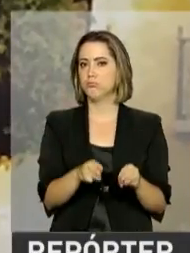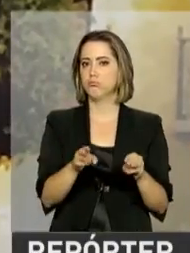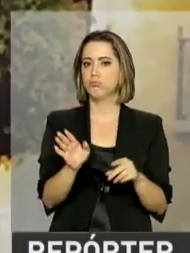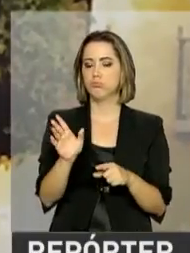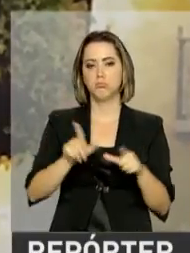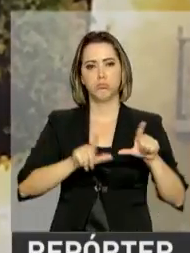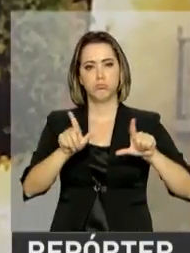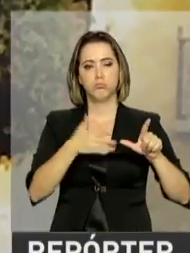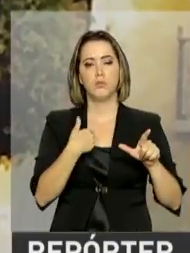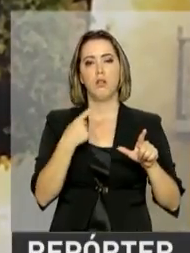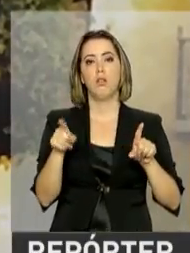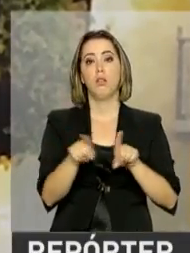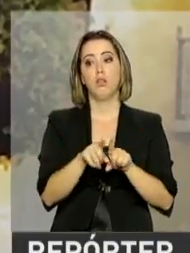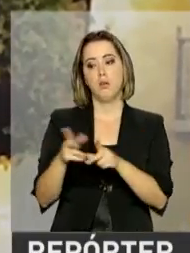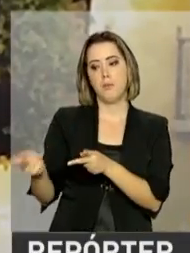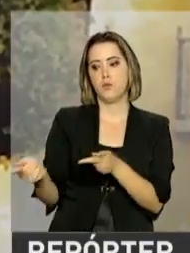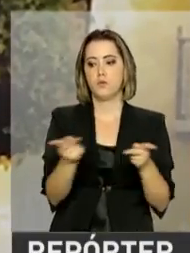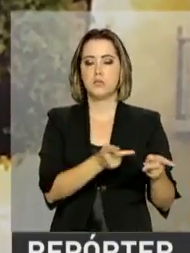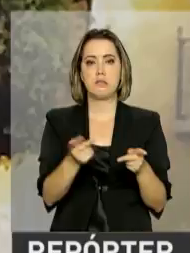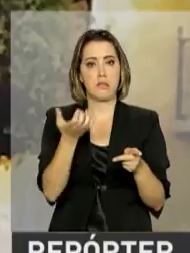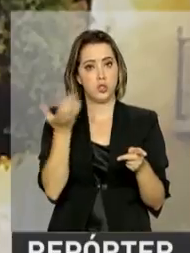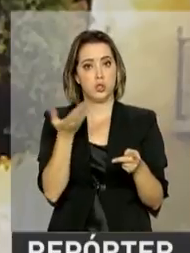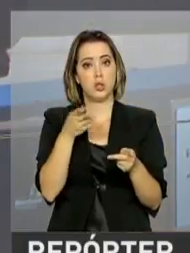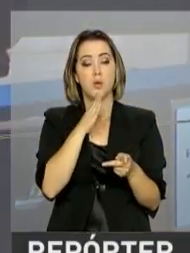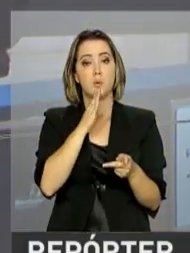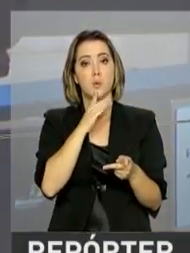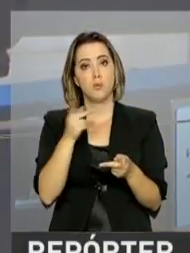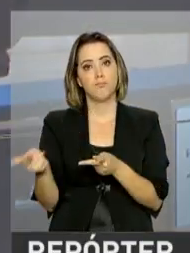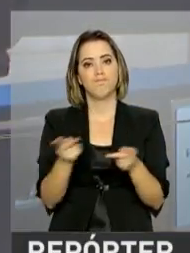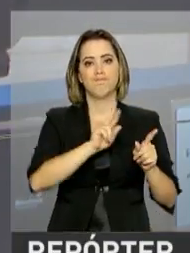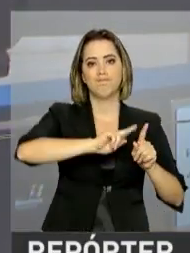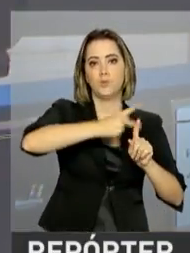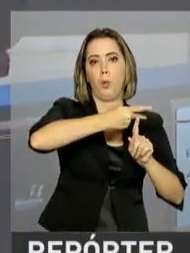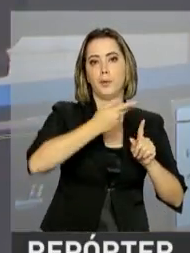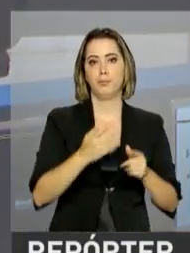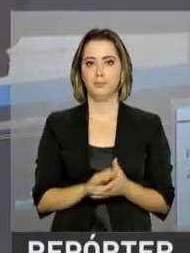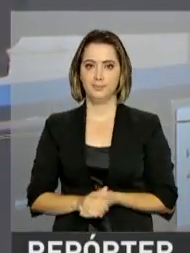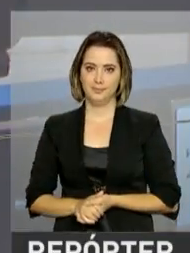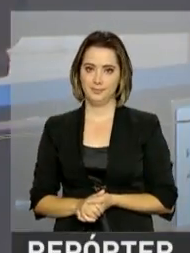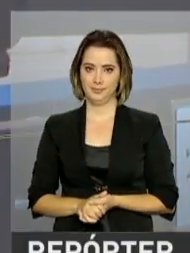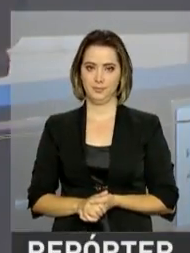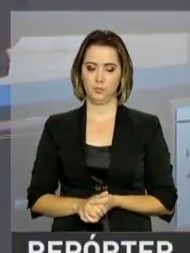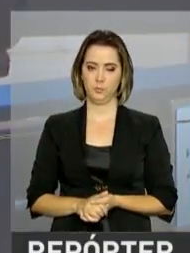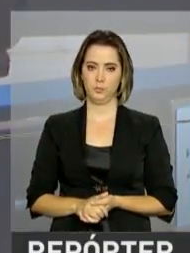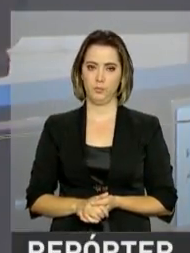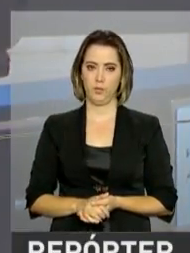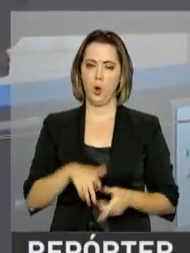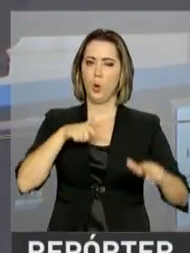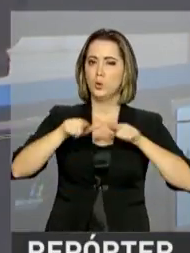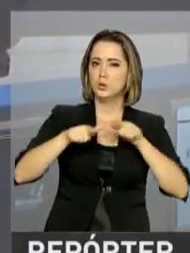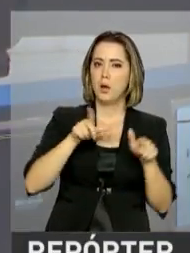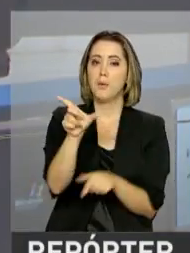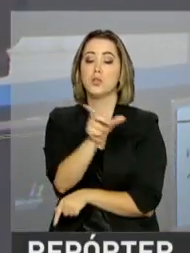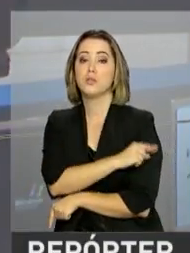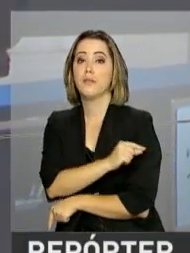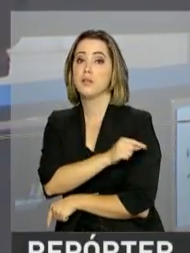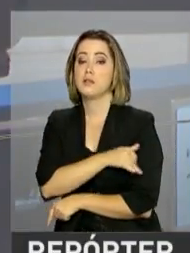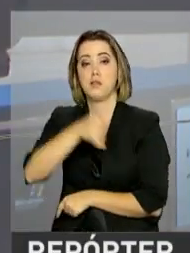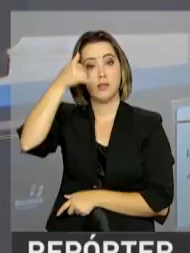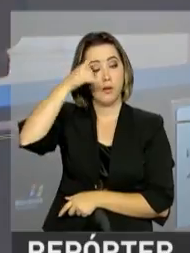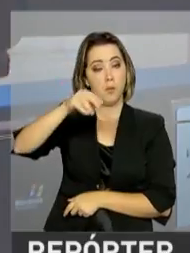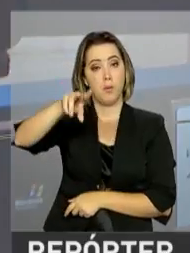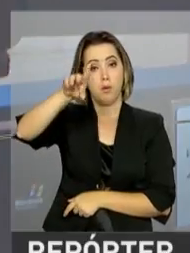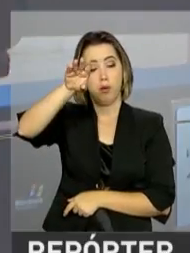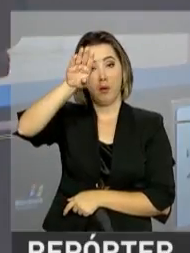o número de visitantes nesse período quase dobra. As ações de vacinação contra a febre amarela no